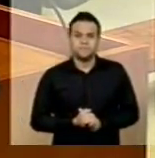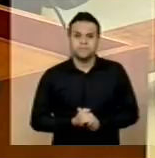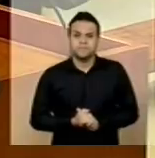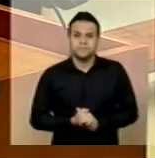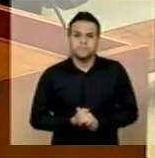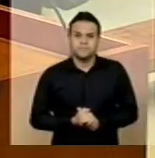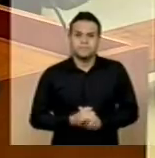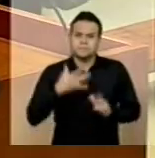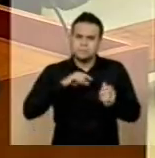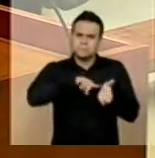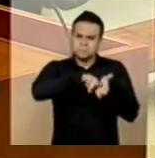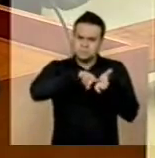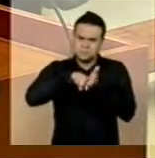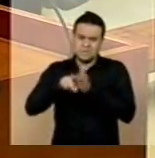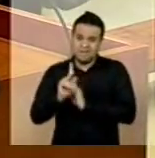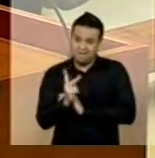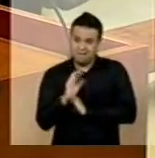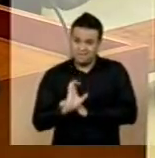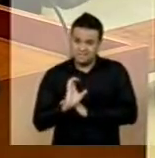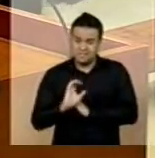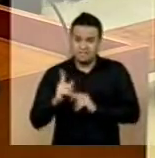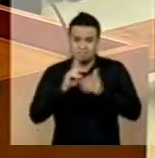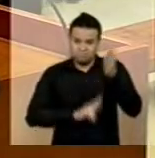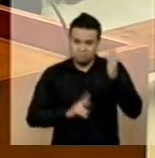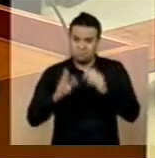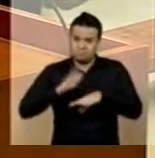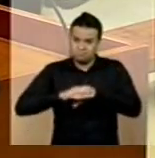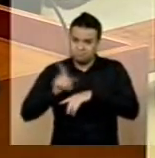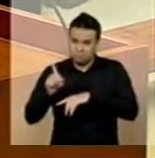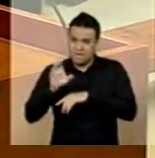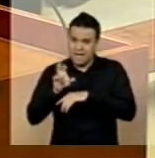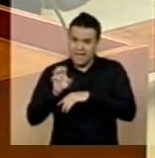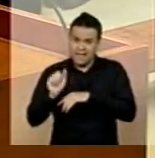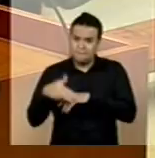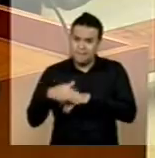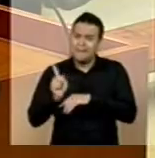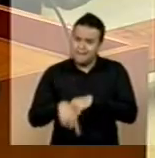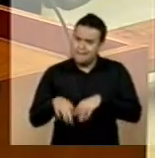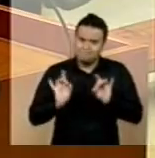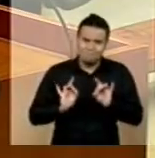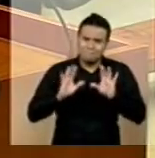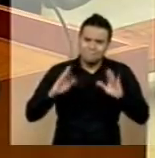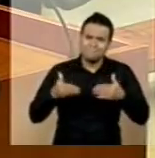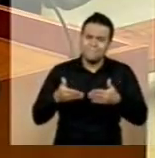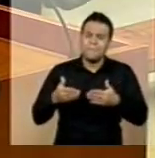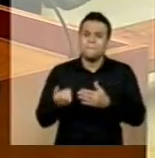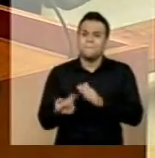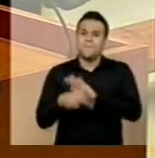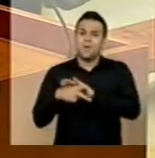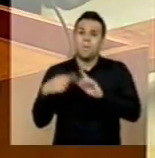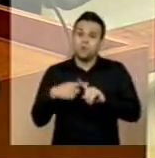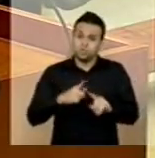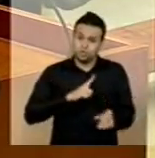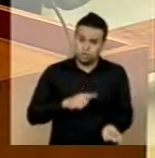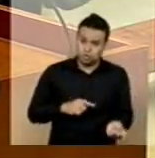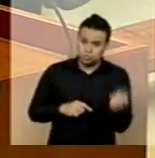levantado do HC, relatado pela ministra Carmen, é excepcional, sim, não há dúvida, porque ele envolveu uma situação